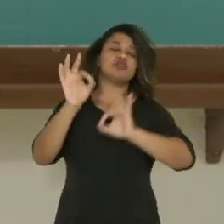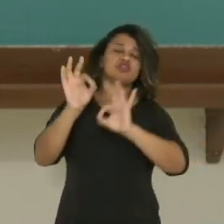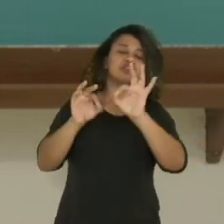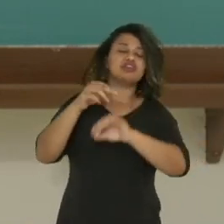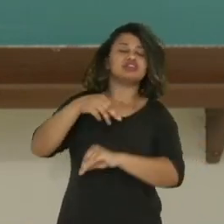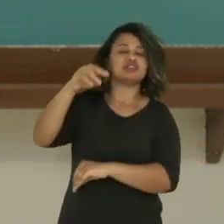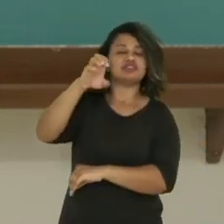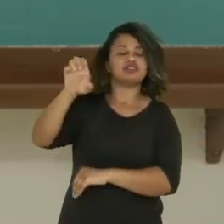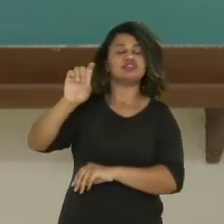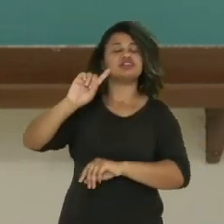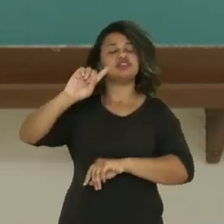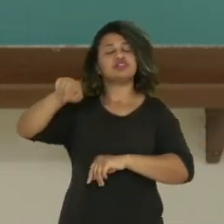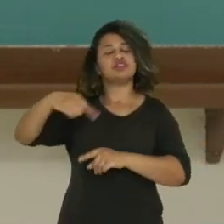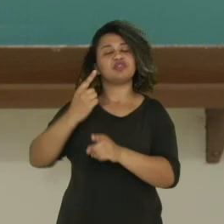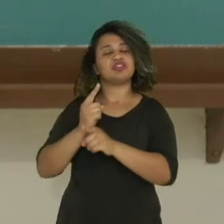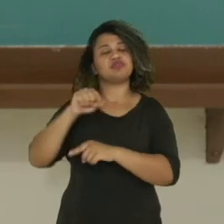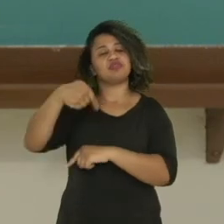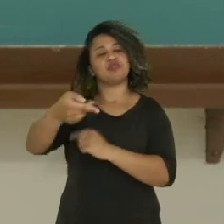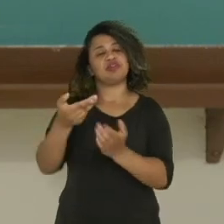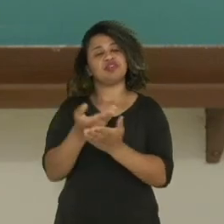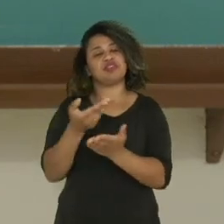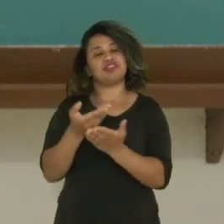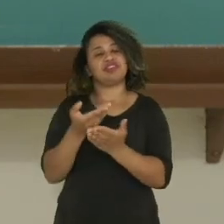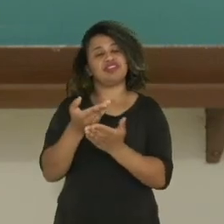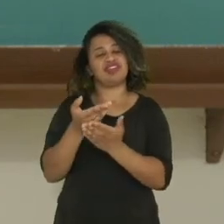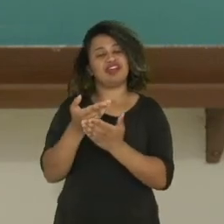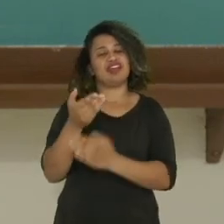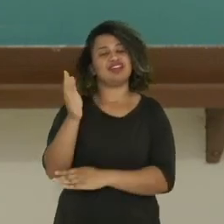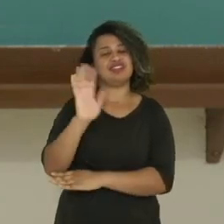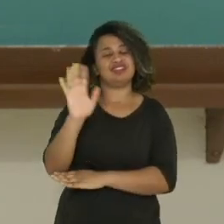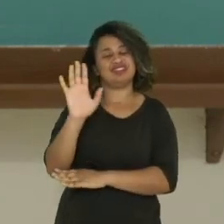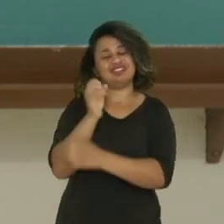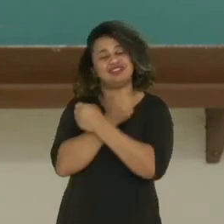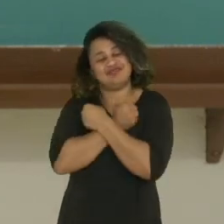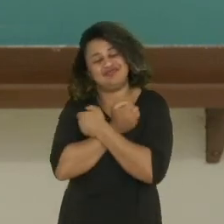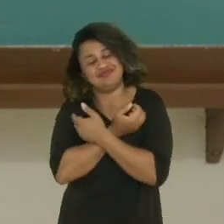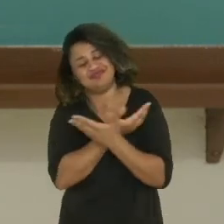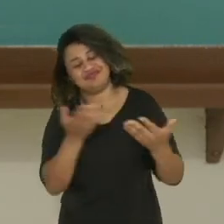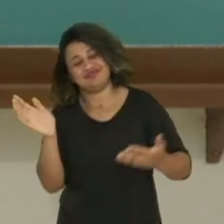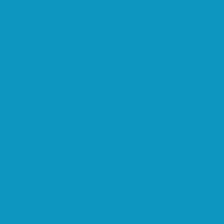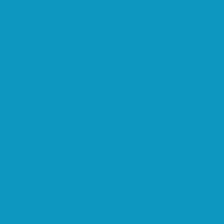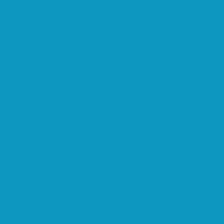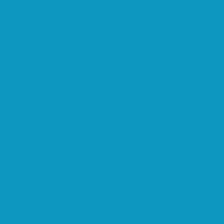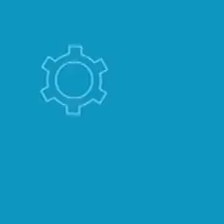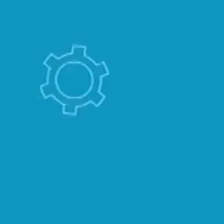do Nordeste e voltamos numa próxima aula com mais geografia. Um abraço a todos e até lá!